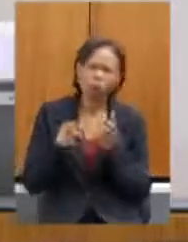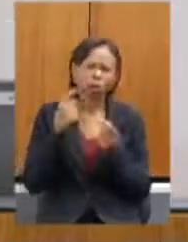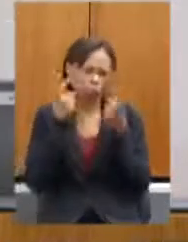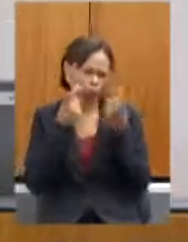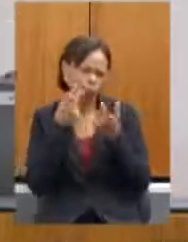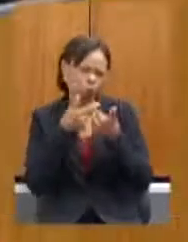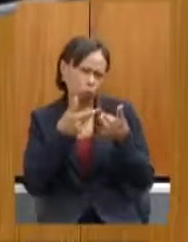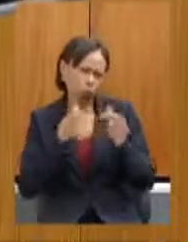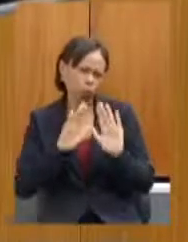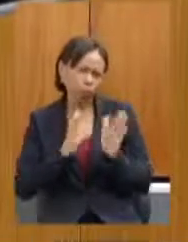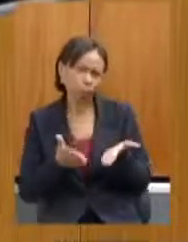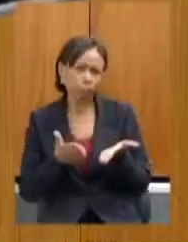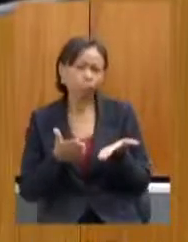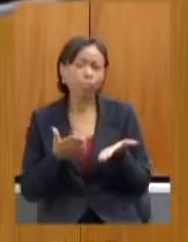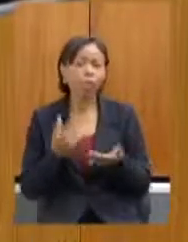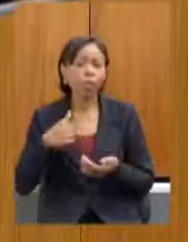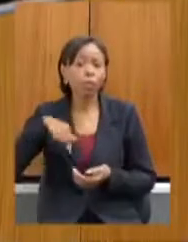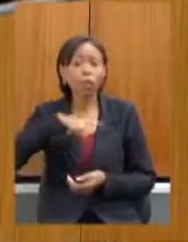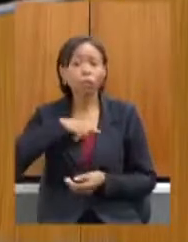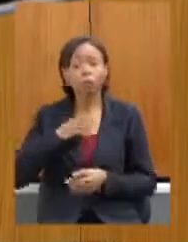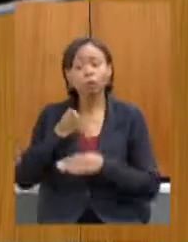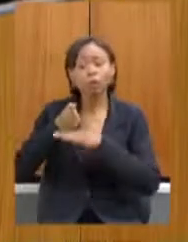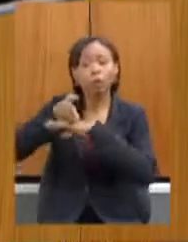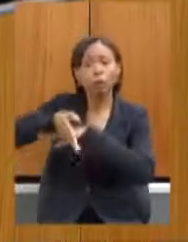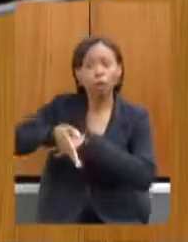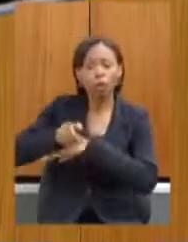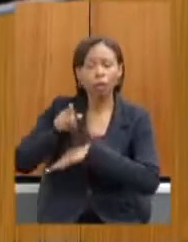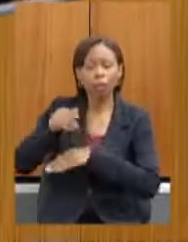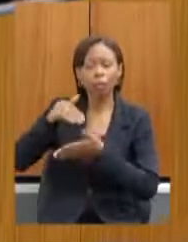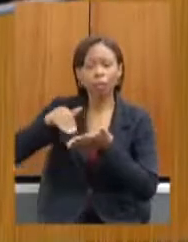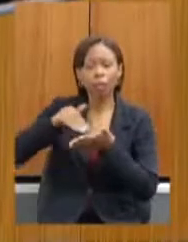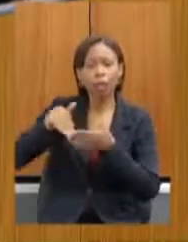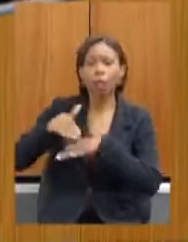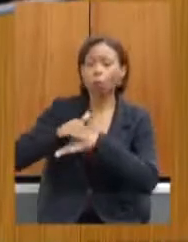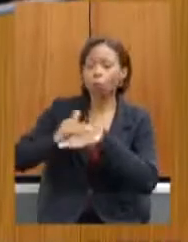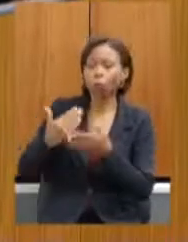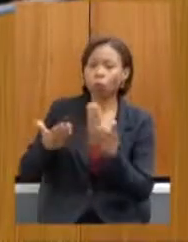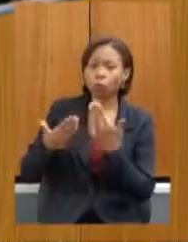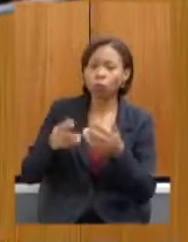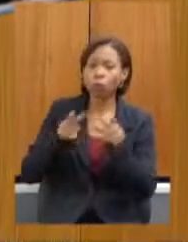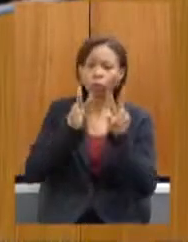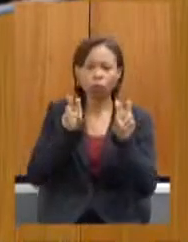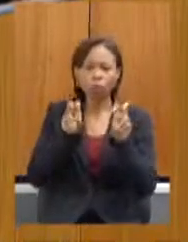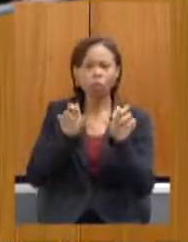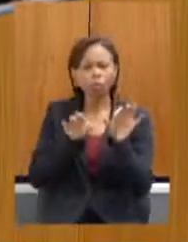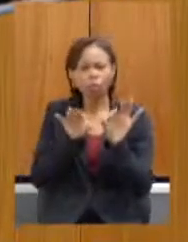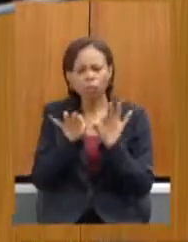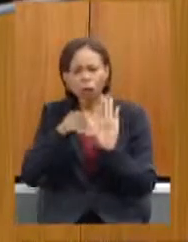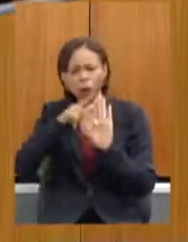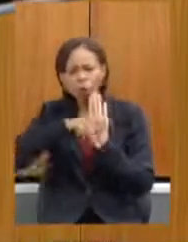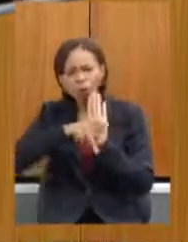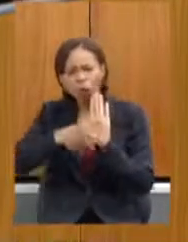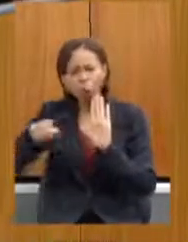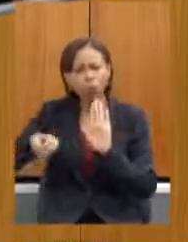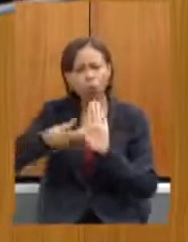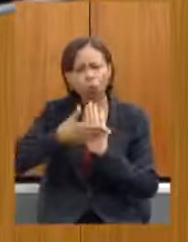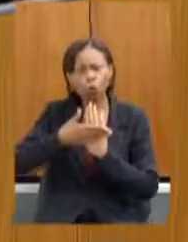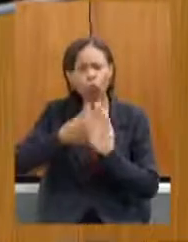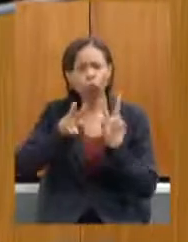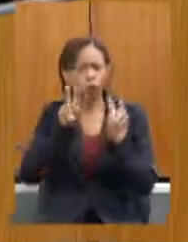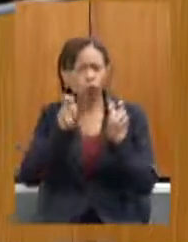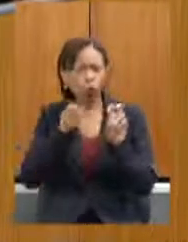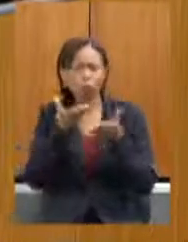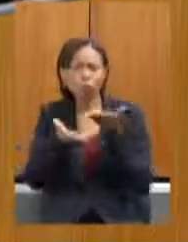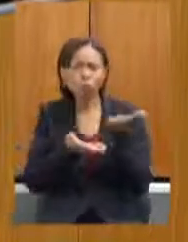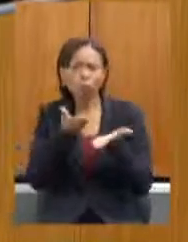o assunto para que nós possamos ir até a secretaria conversar com o senhor respeito desse programa novo das atividades com relação ao